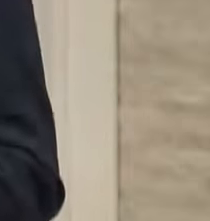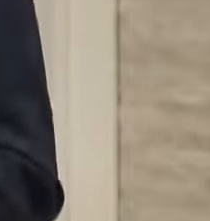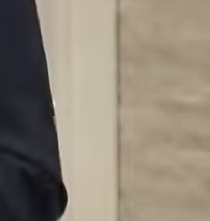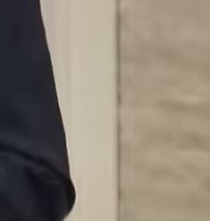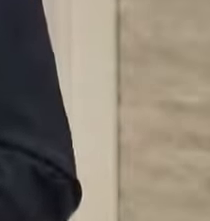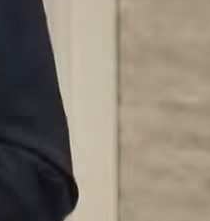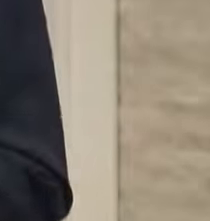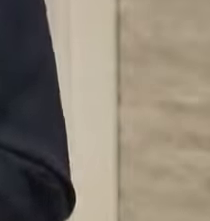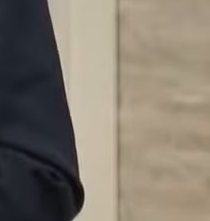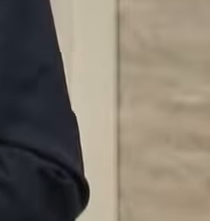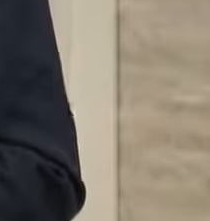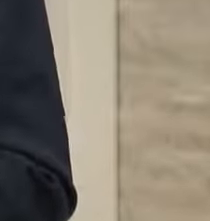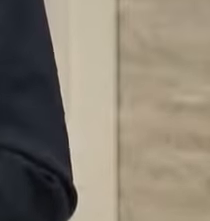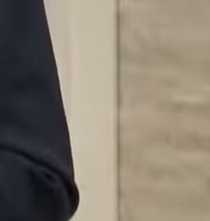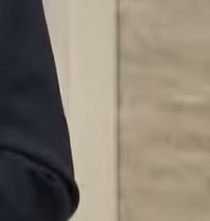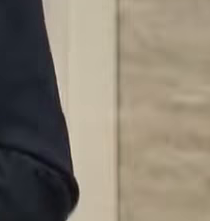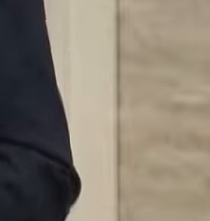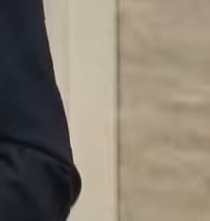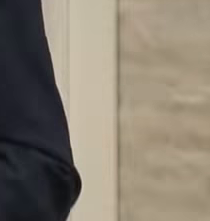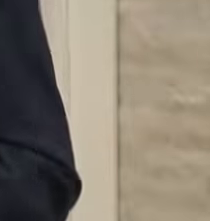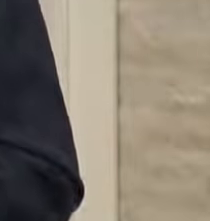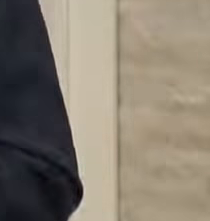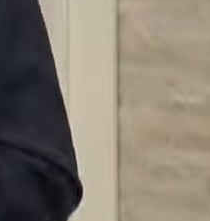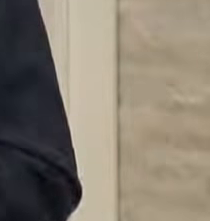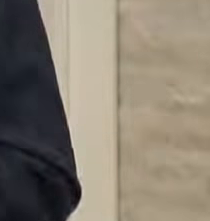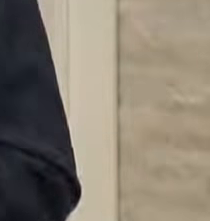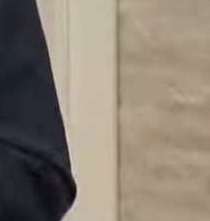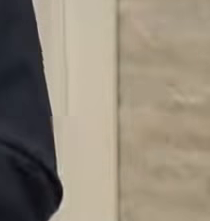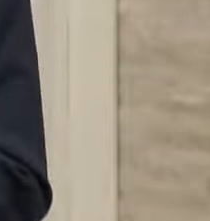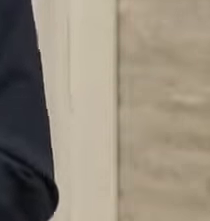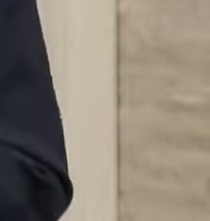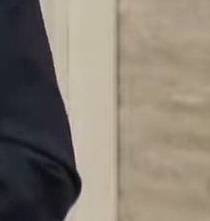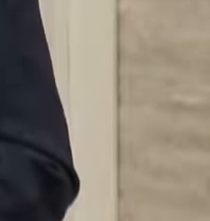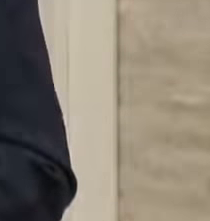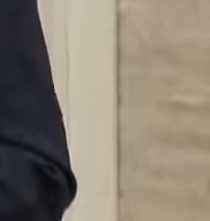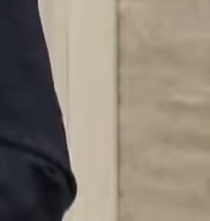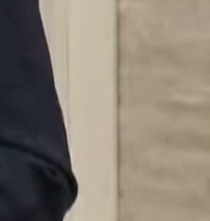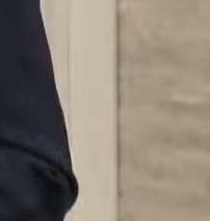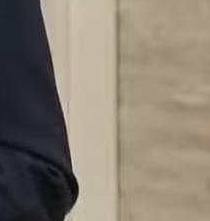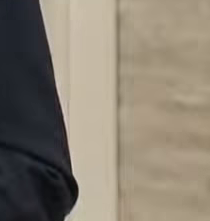Educação, Cultura, Desporto, Ciência e Tecnologia,